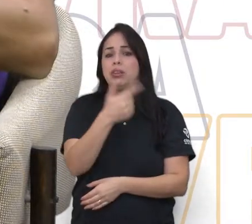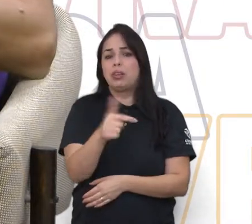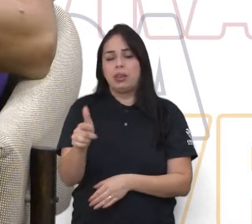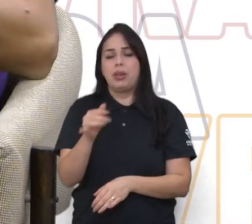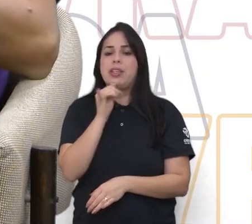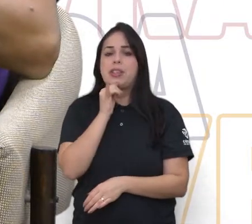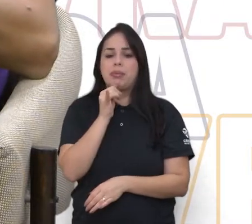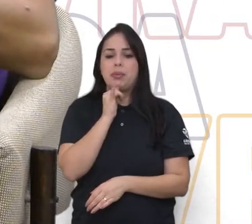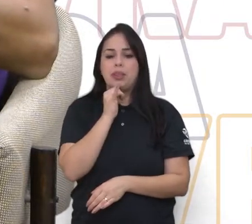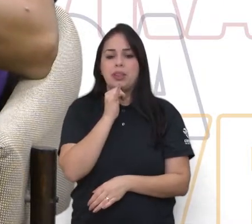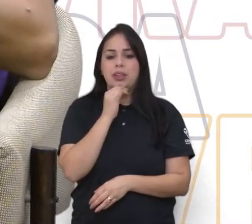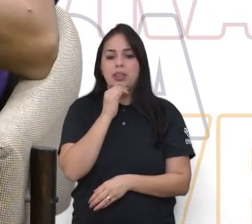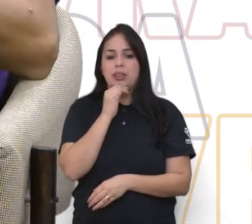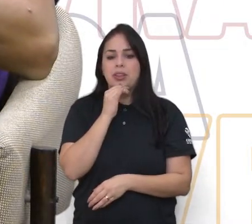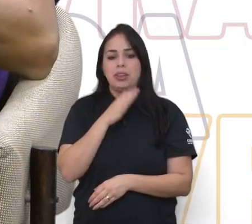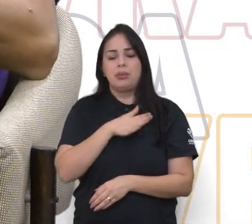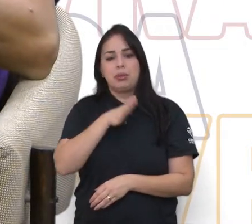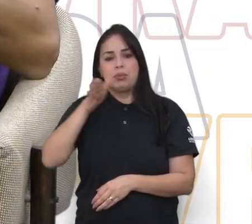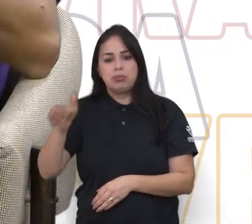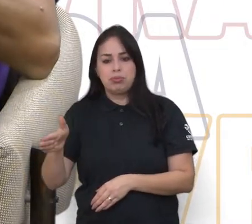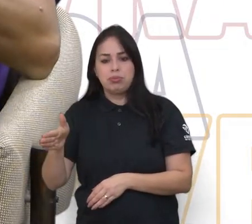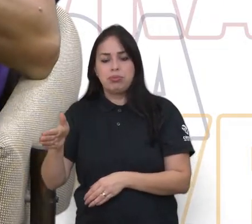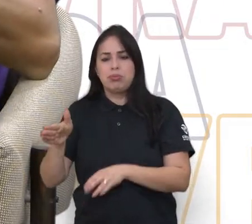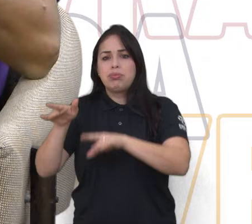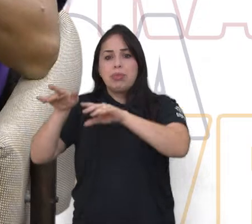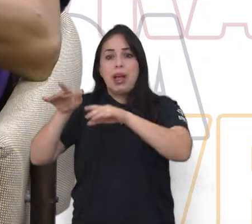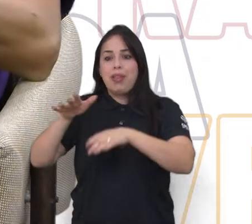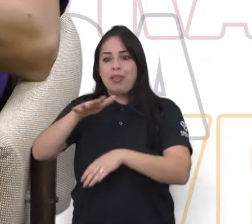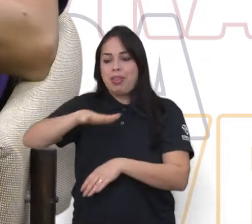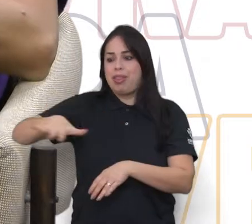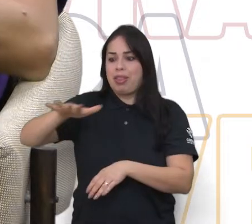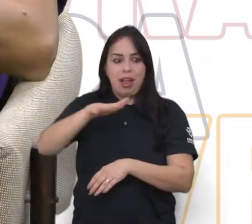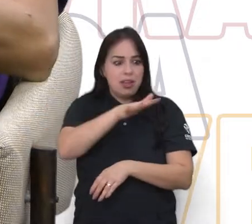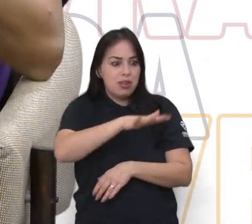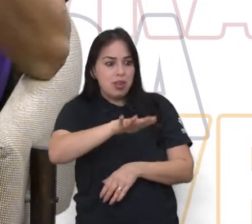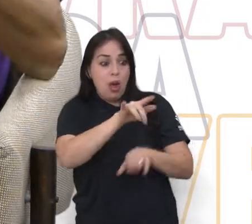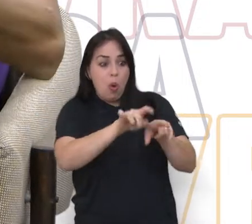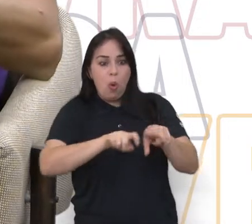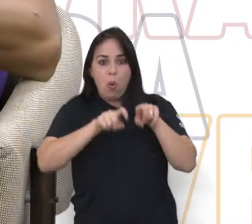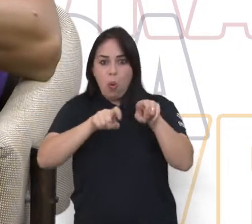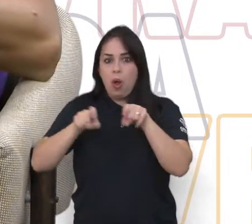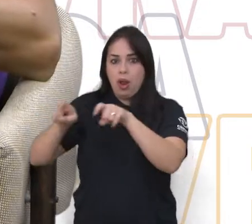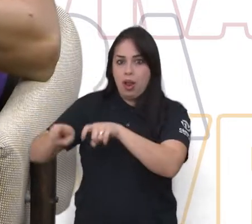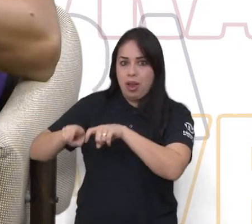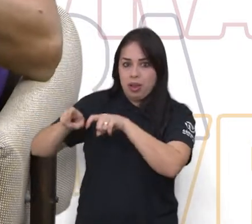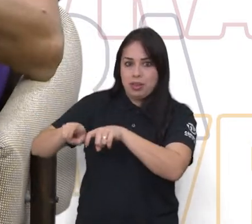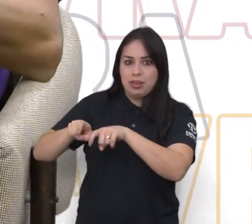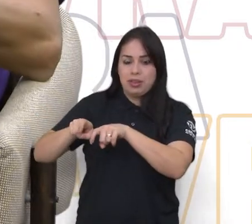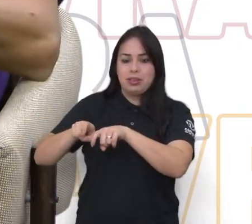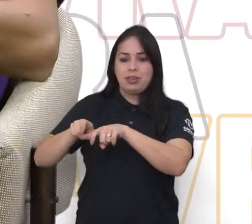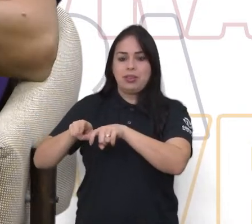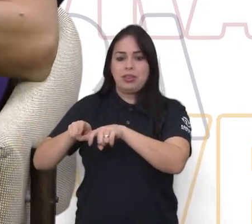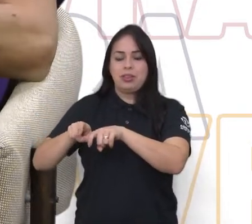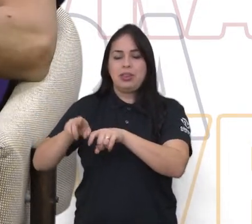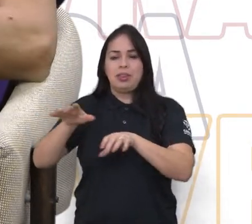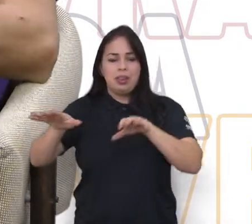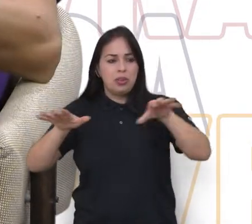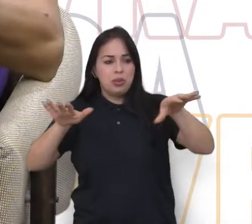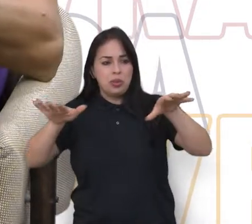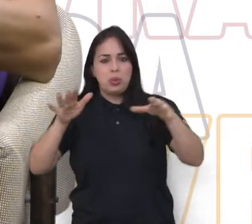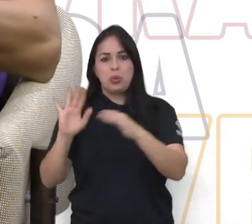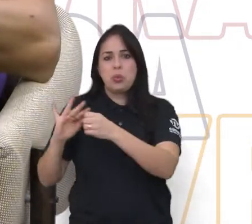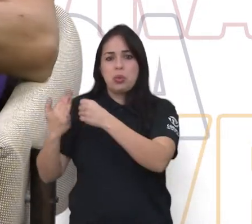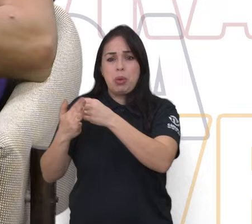levar o projeto Reciclaí para as comunidades rurais aqui de São José dos Campos, do Bengalar, do Bom Sucesso,